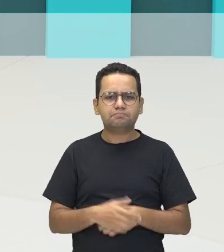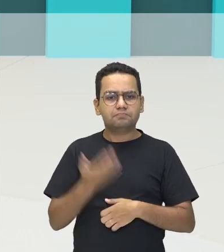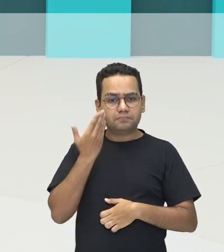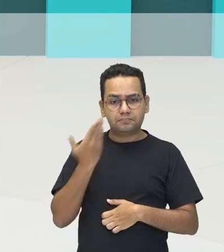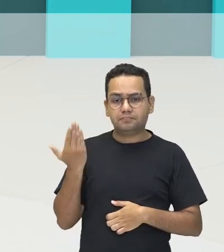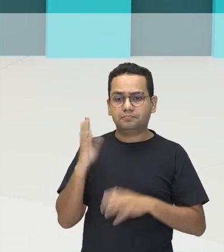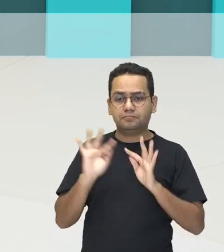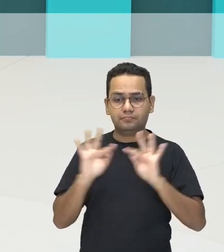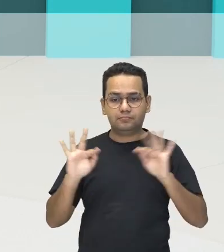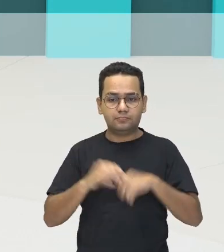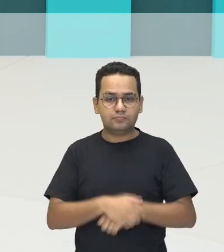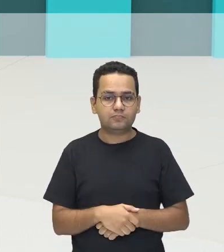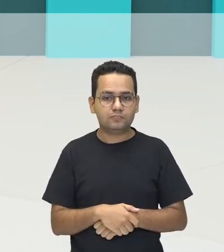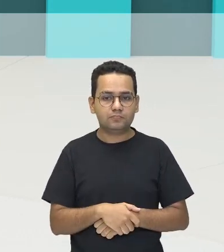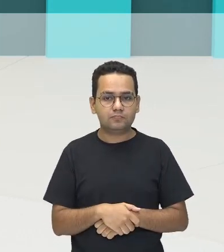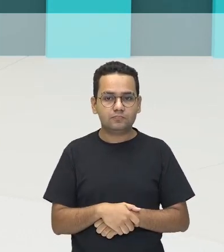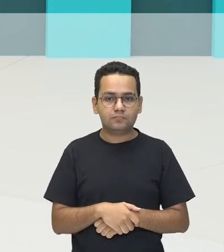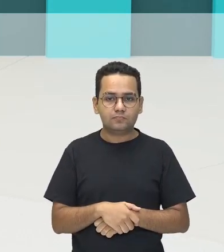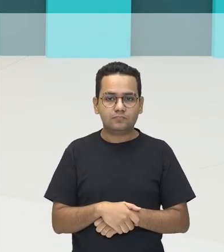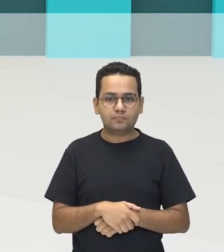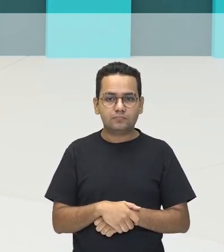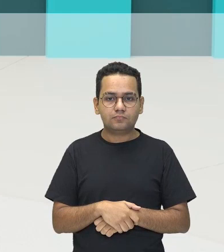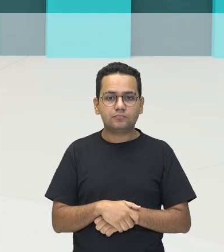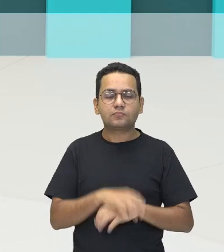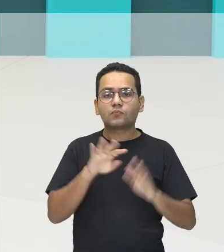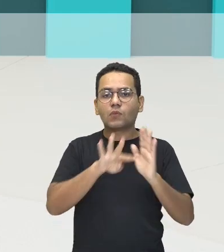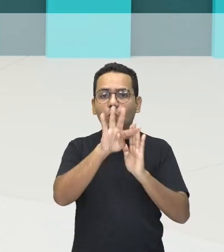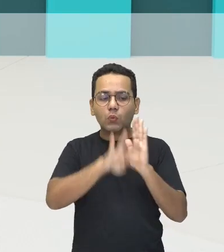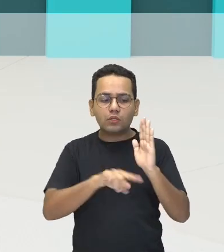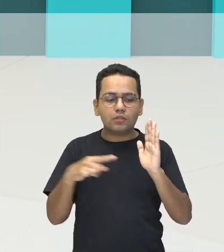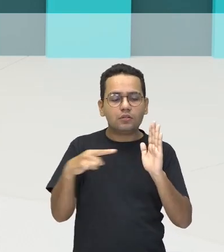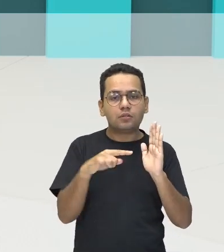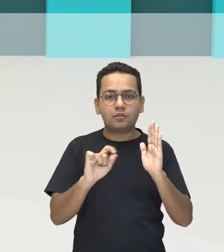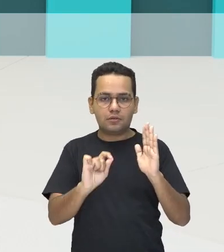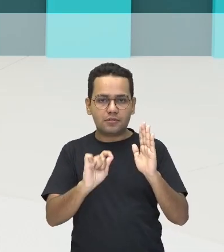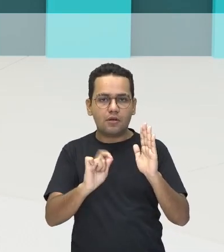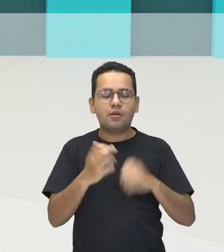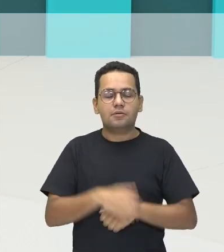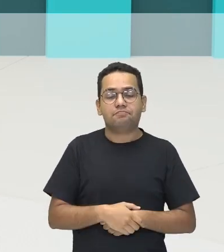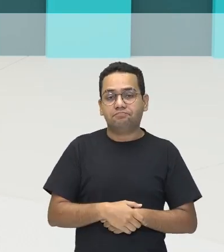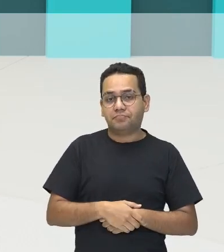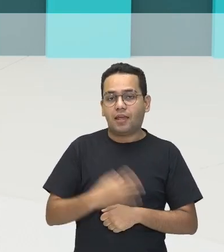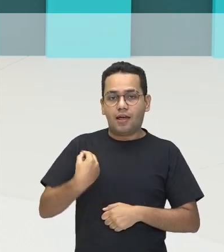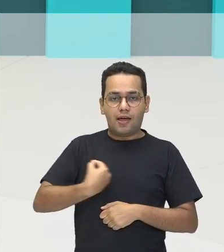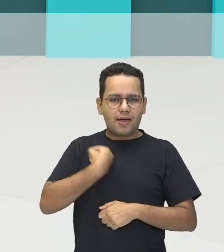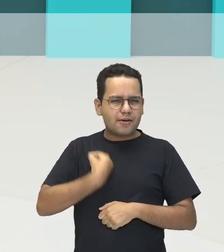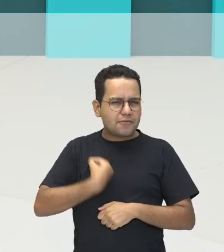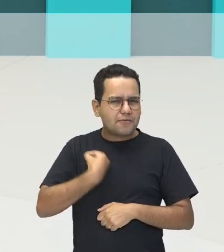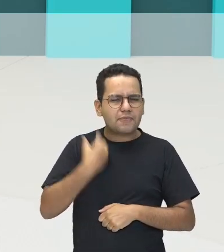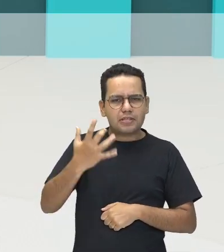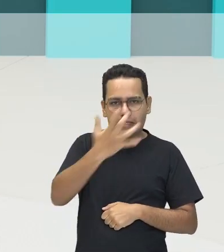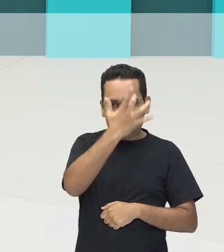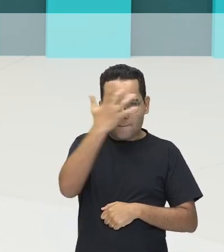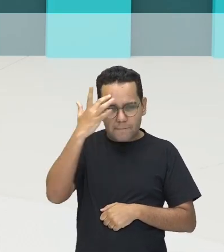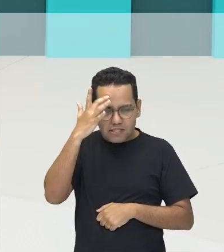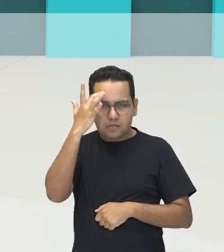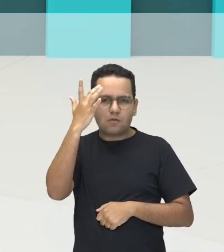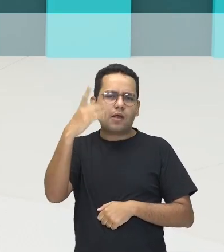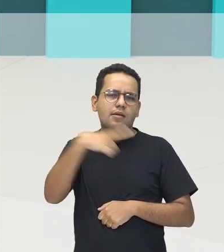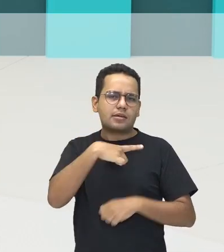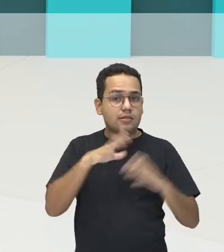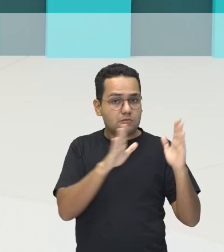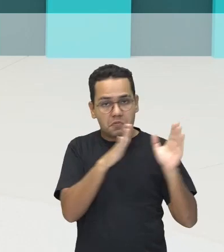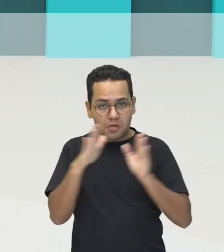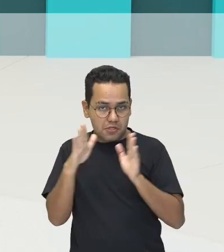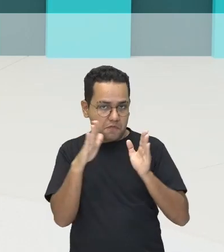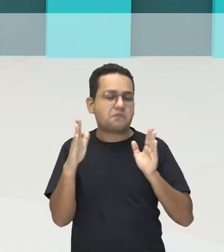mais. Então, é um texto aí a respeito da vida, da construção da vida, e perceba que a pessoa que está vivenciando